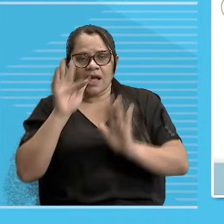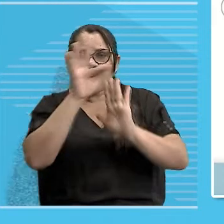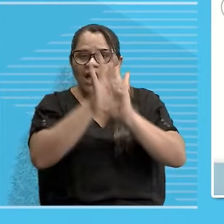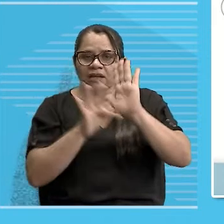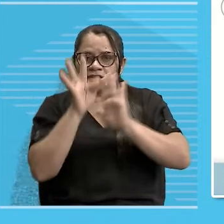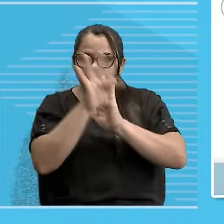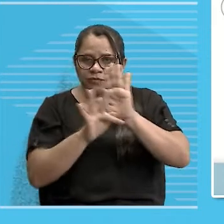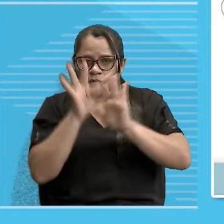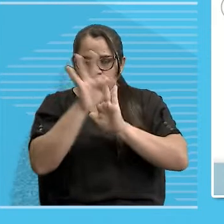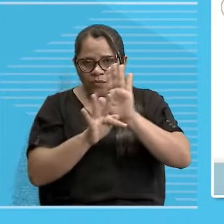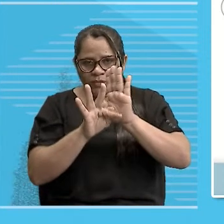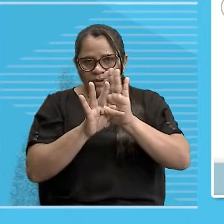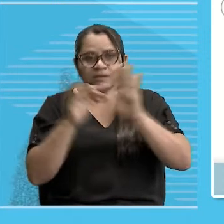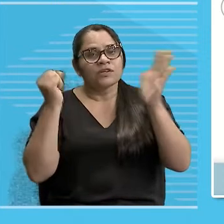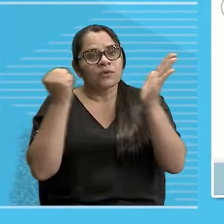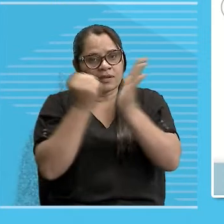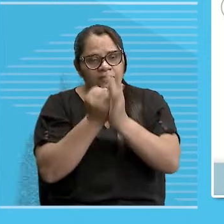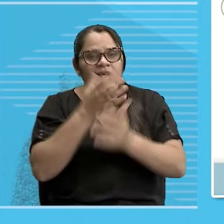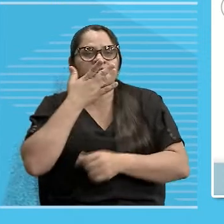grifar aqui de amarelo.